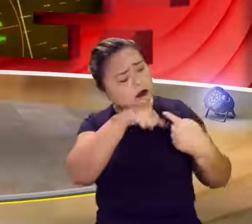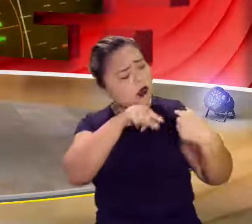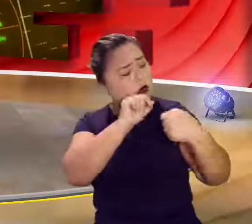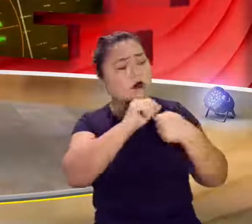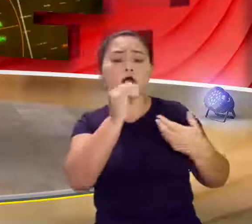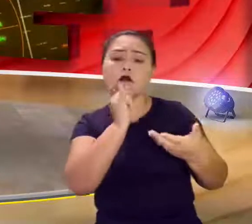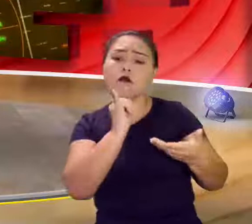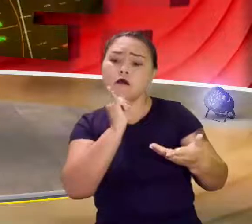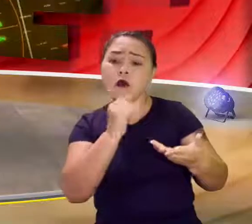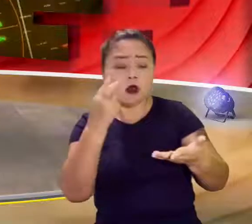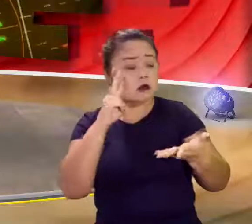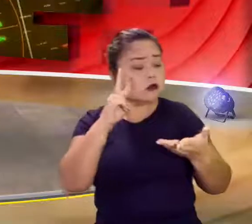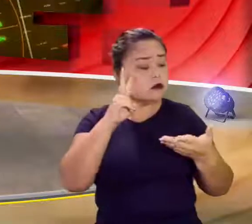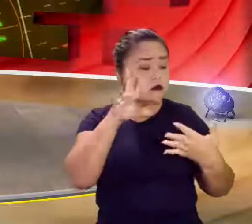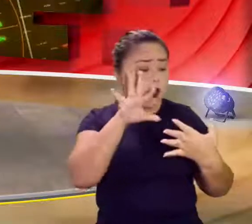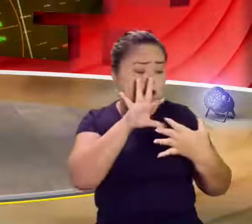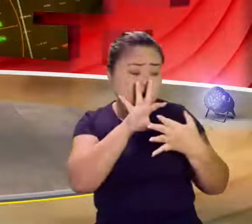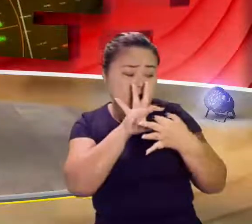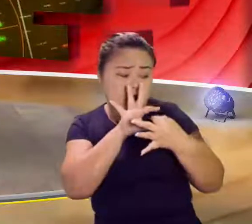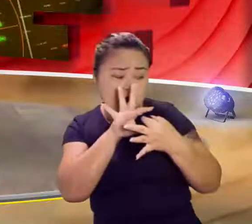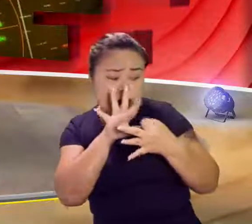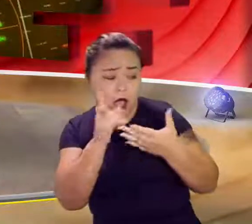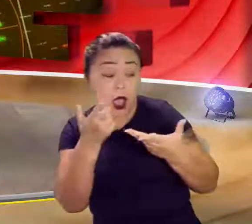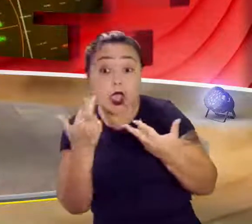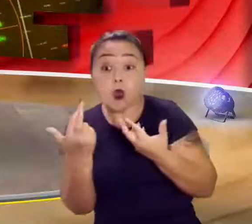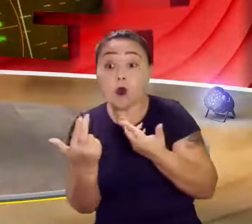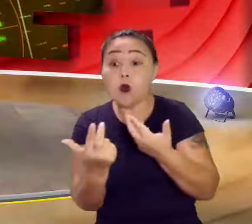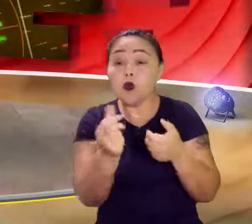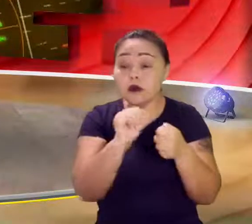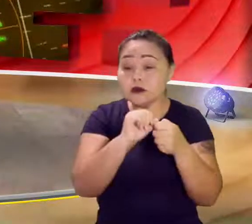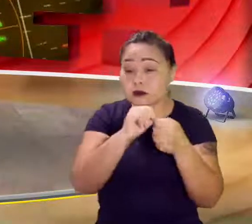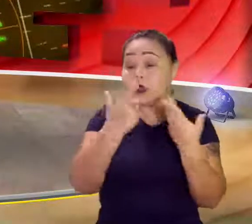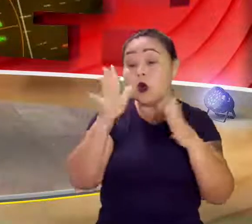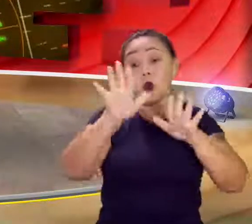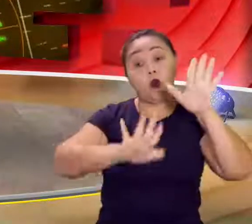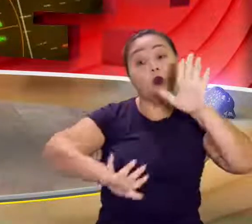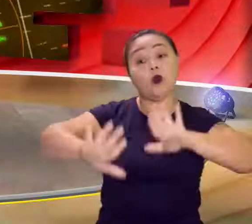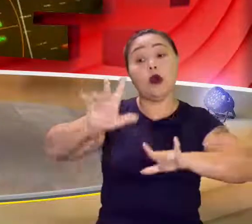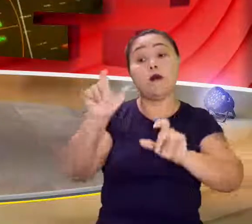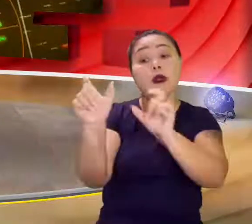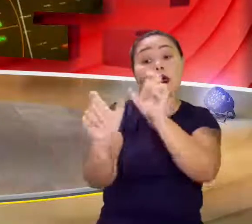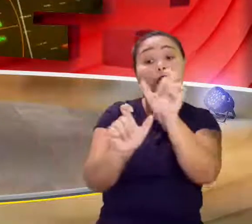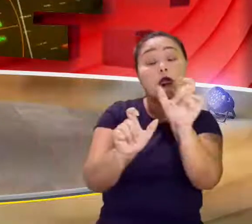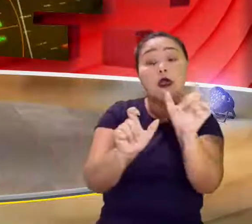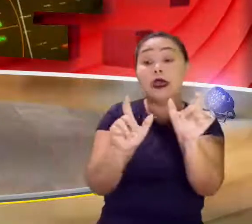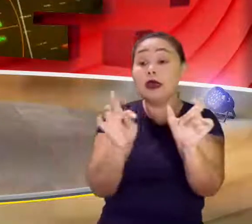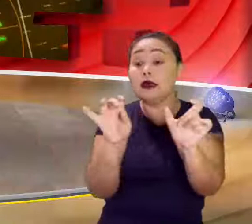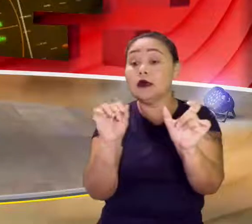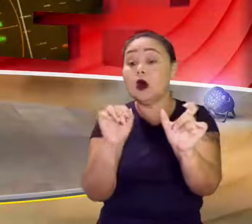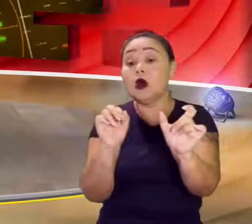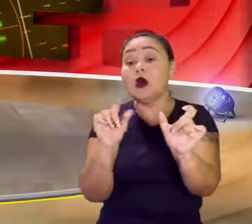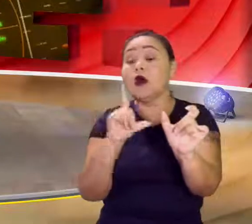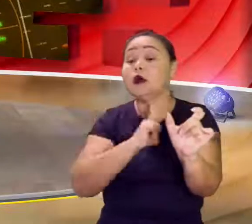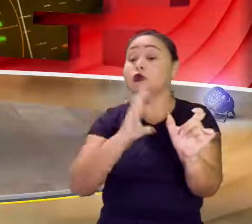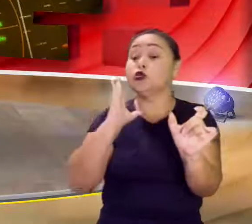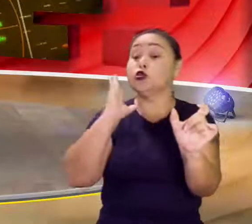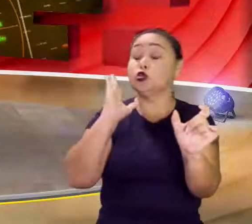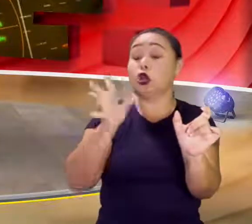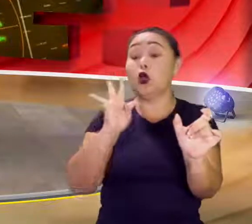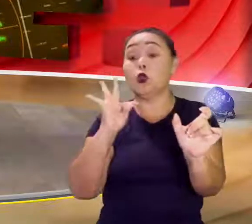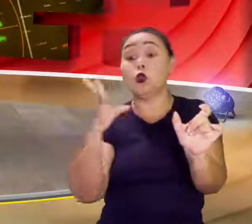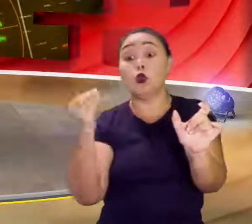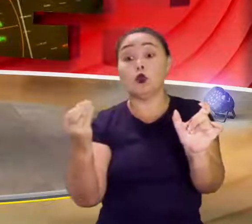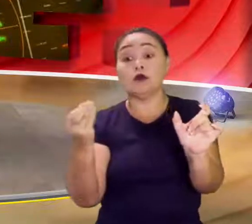nos exemplos. Segue o mesmo caminho, a mesma trajetória. Toma muito cuidado com a palavrinha entre e quando já está falando de